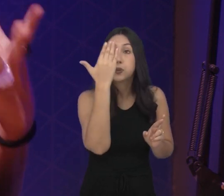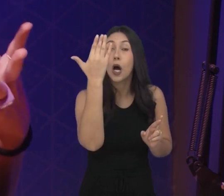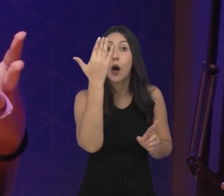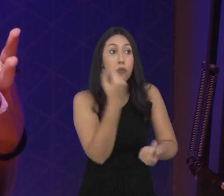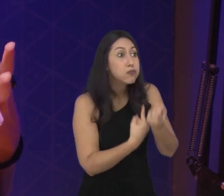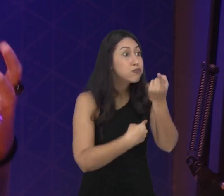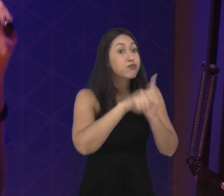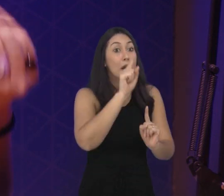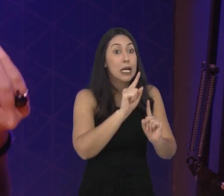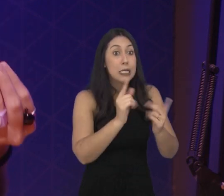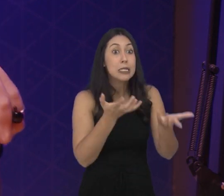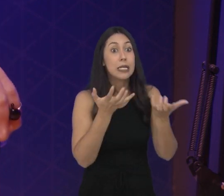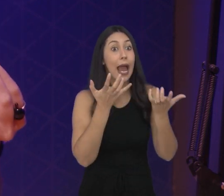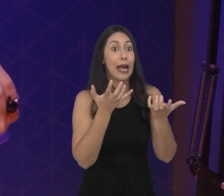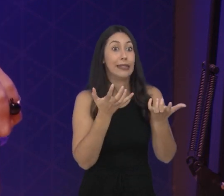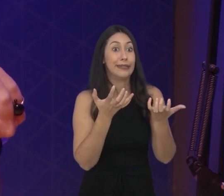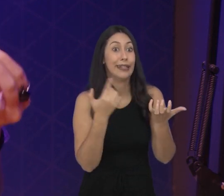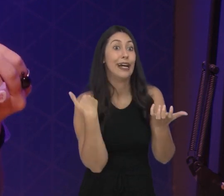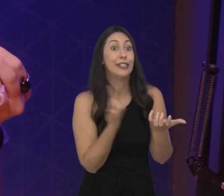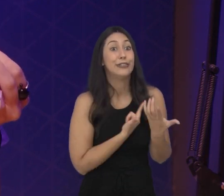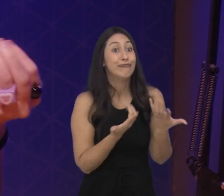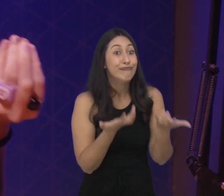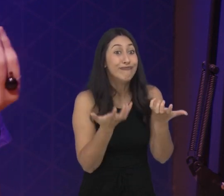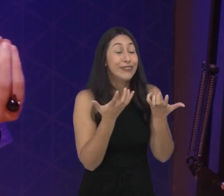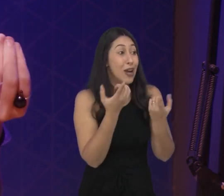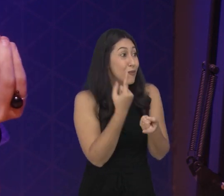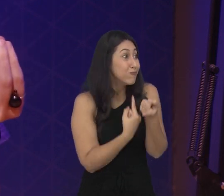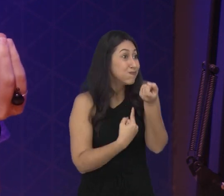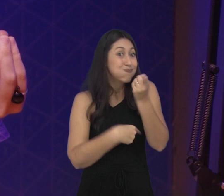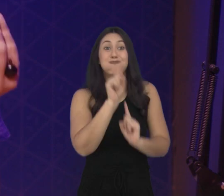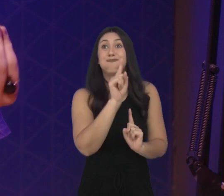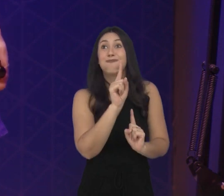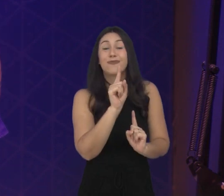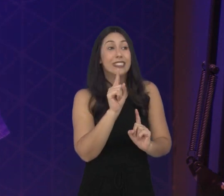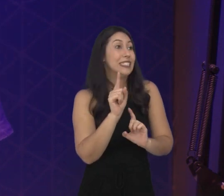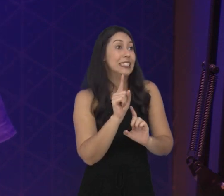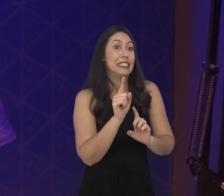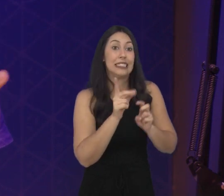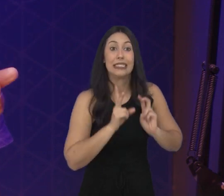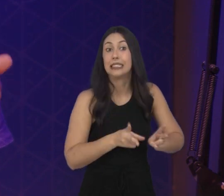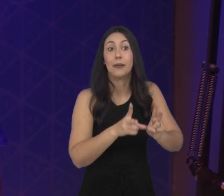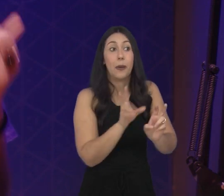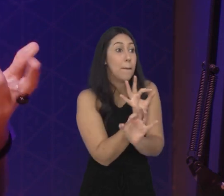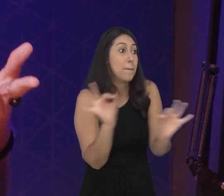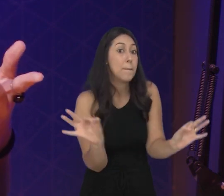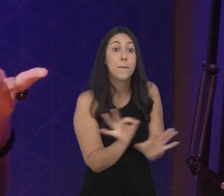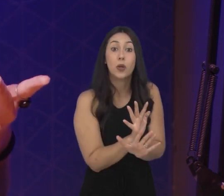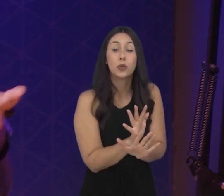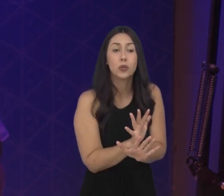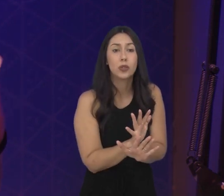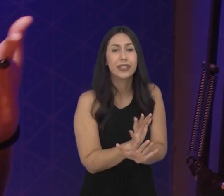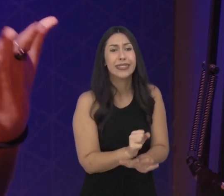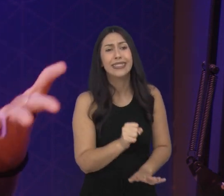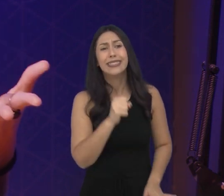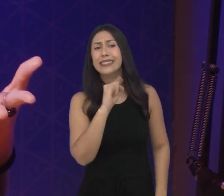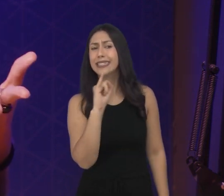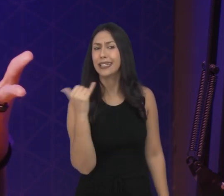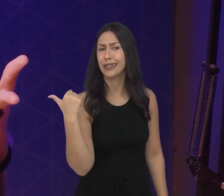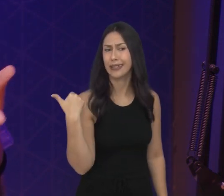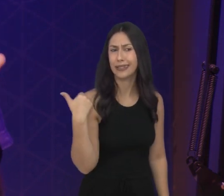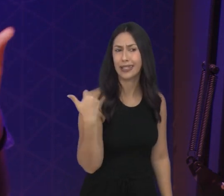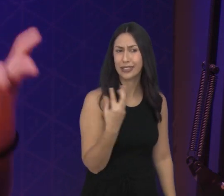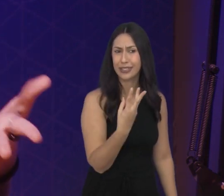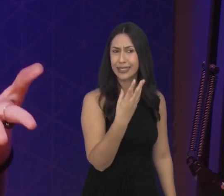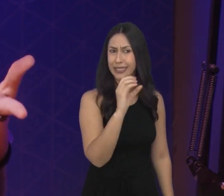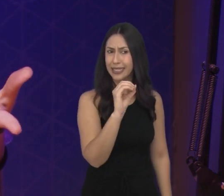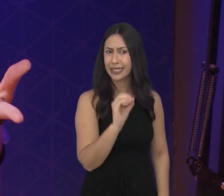O 30 é a idade do sucesso, a gente tem esse senso comum de que o 30 é a idade do sucesso. E se a gente chegou nos 30